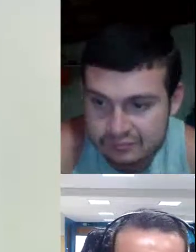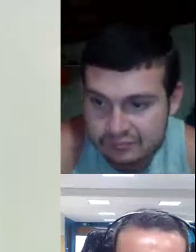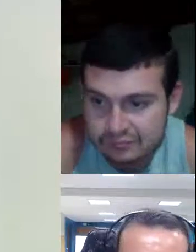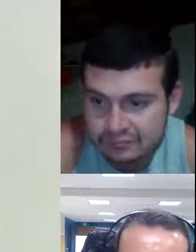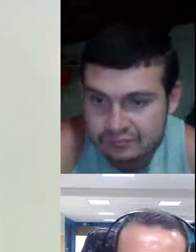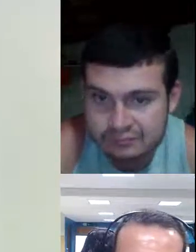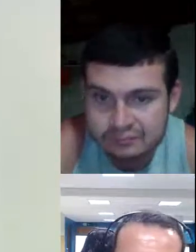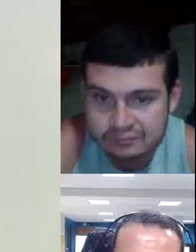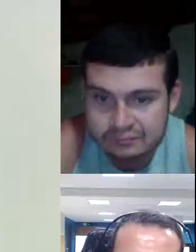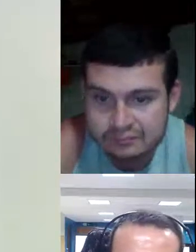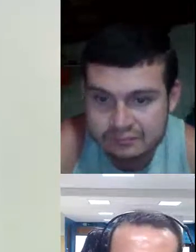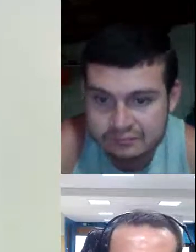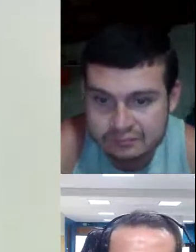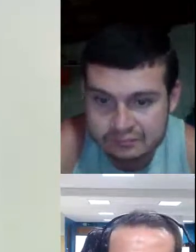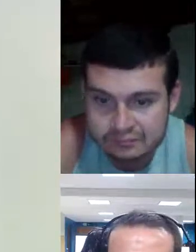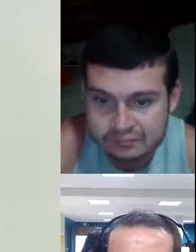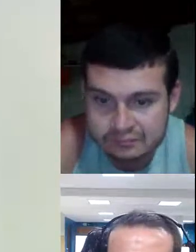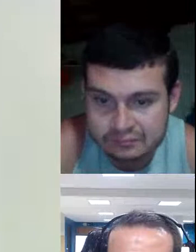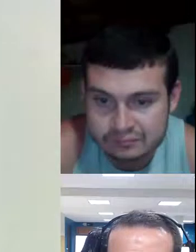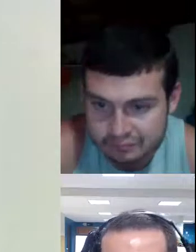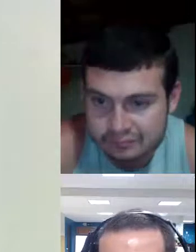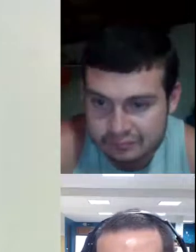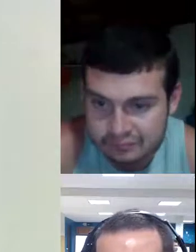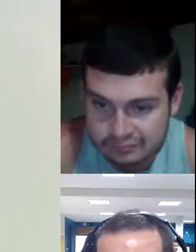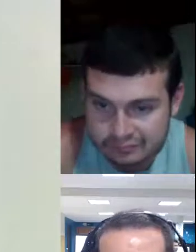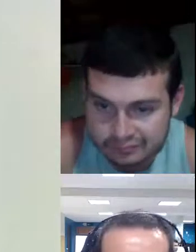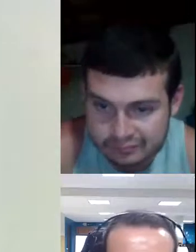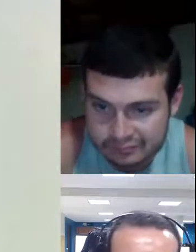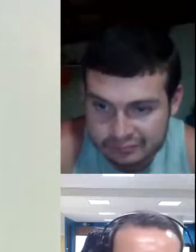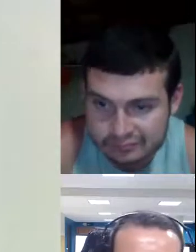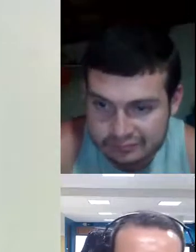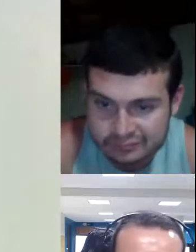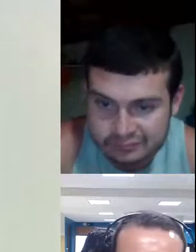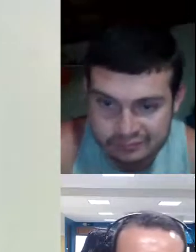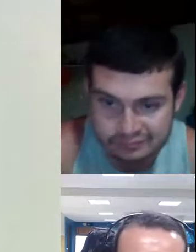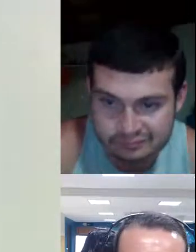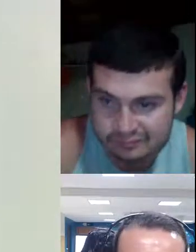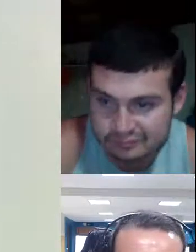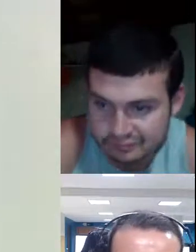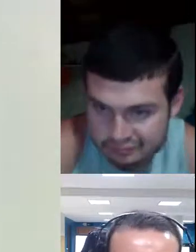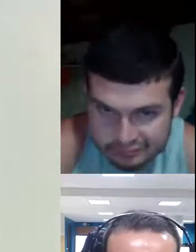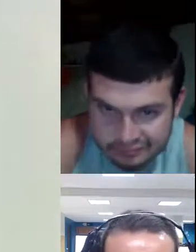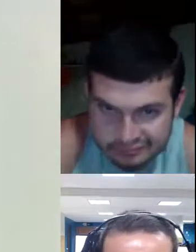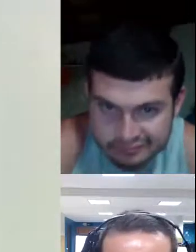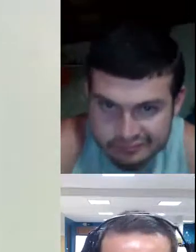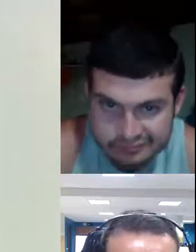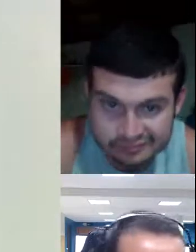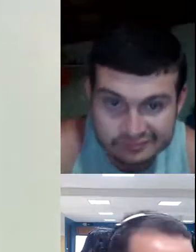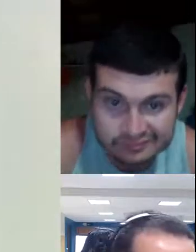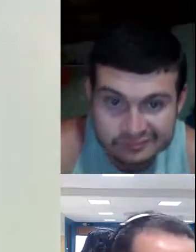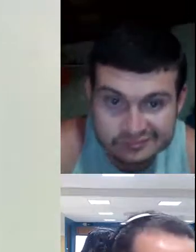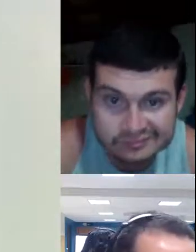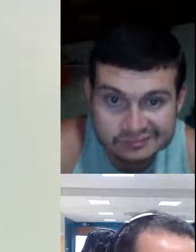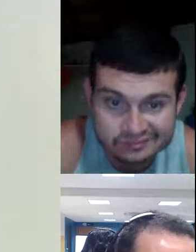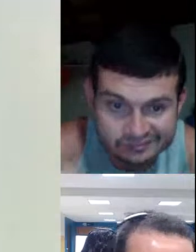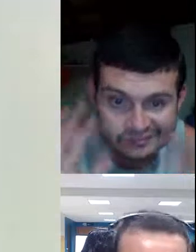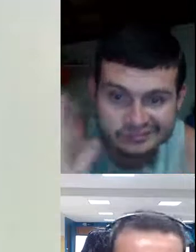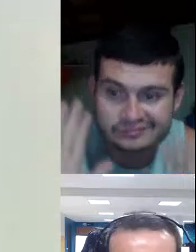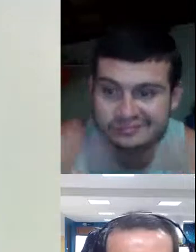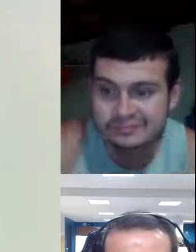para vocês? Como é que tá? Vocês estão vendo a minha tela e vendo ela no canto da tela? Se alguém puder dar um retorno, por